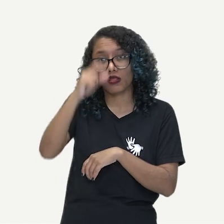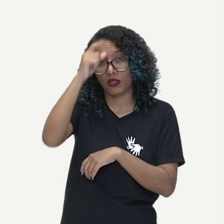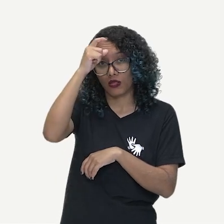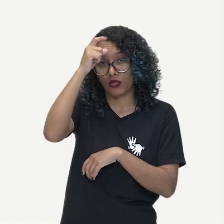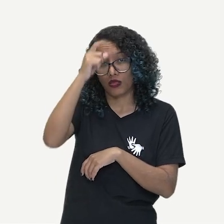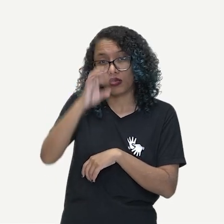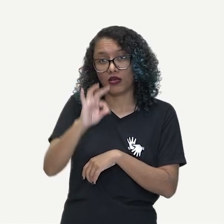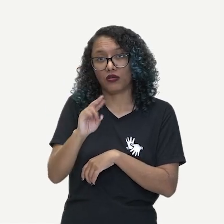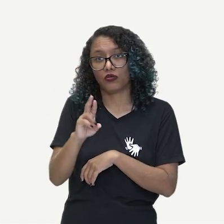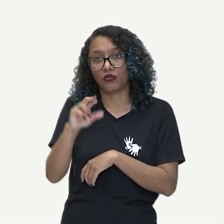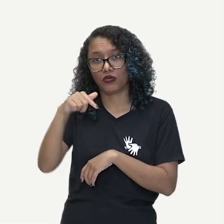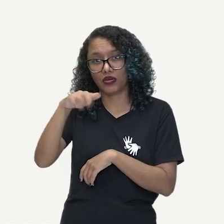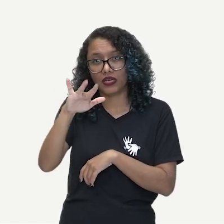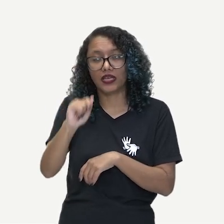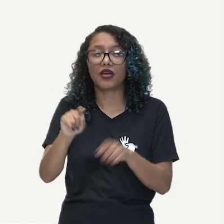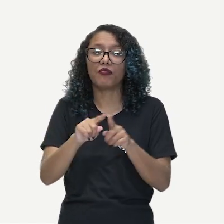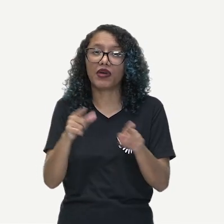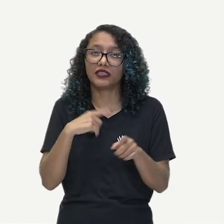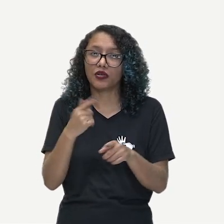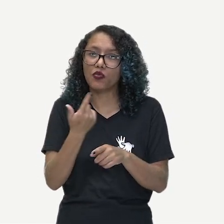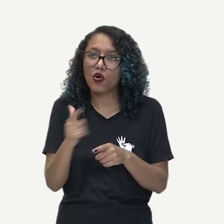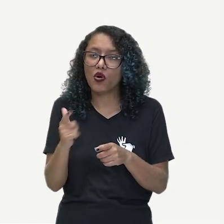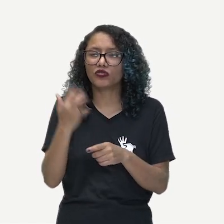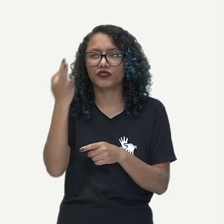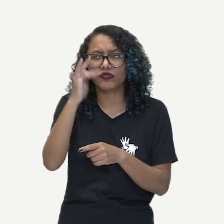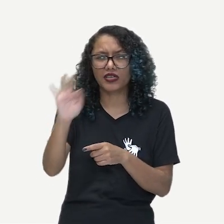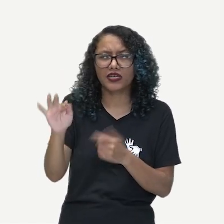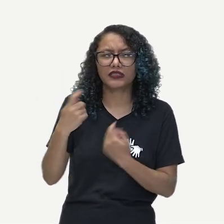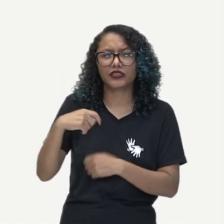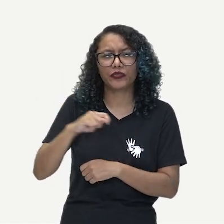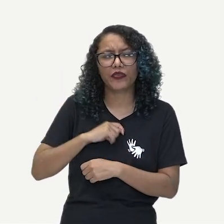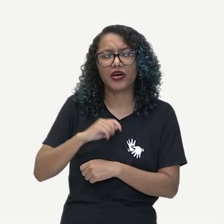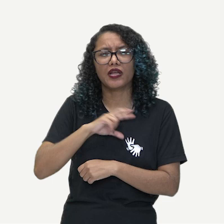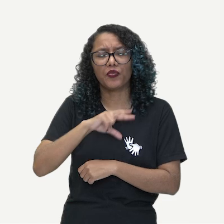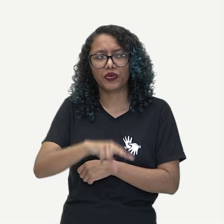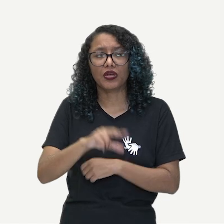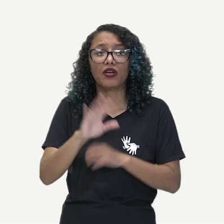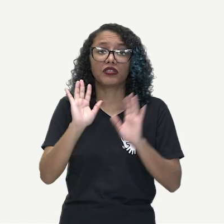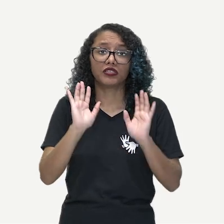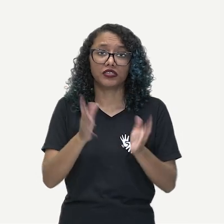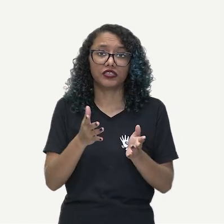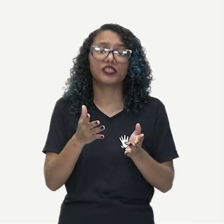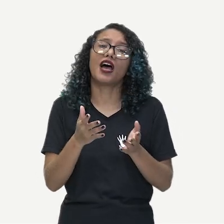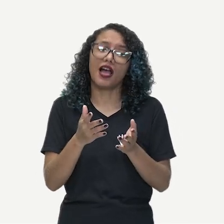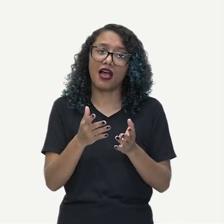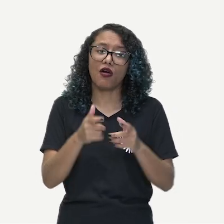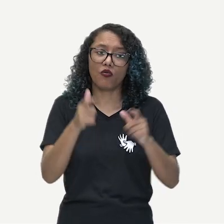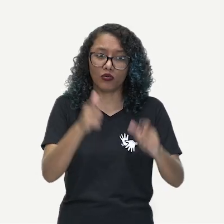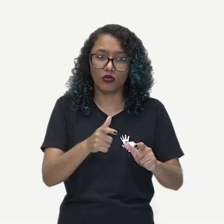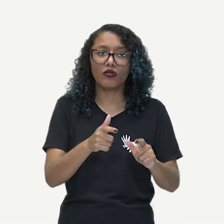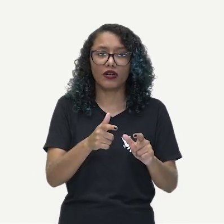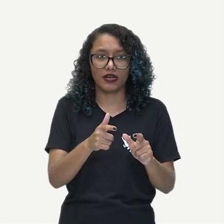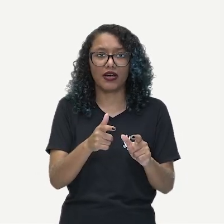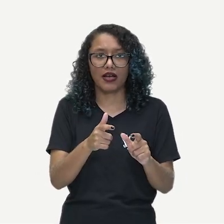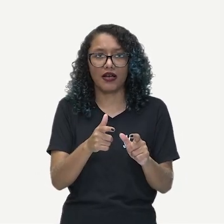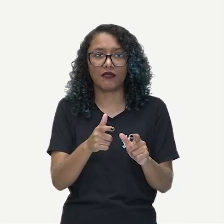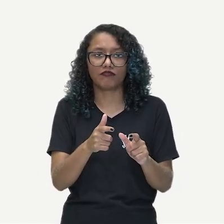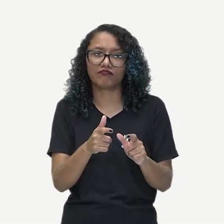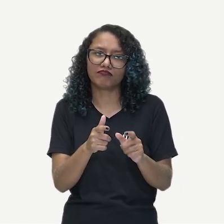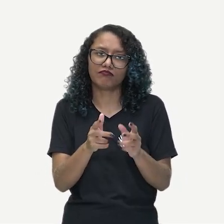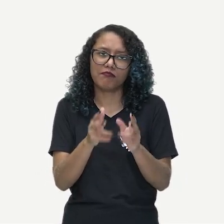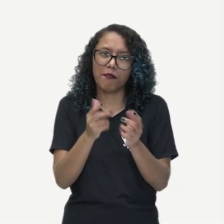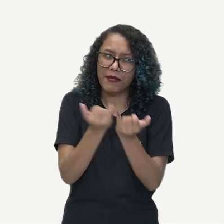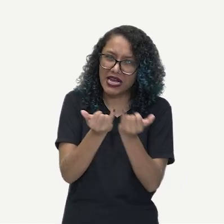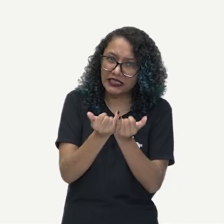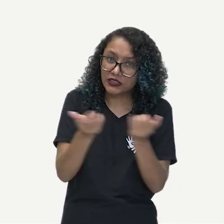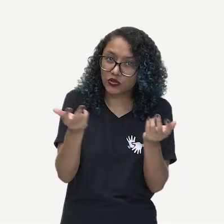Portugal, Espanha, França, Itália, que já tem aí como se fosse seu território atualmente. Mas a